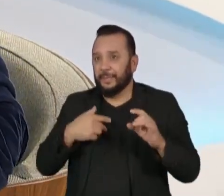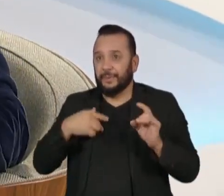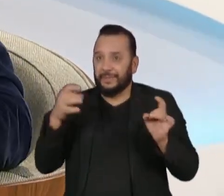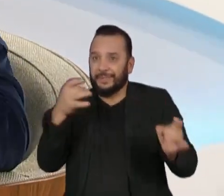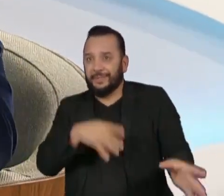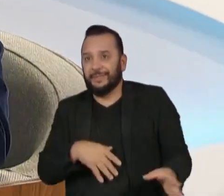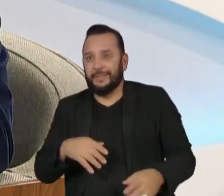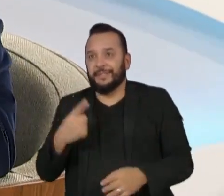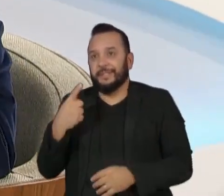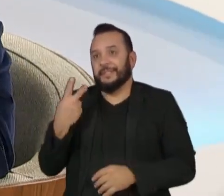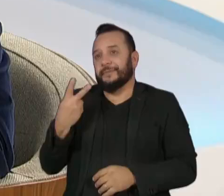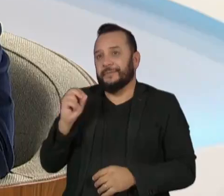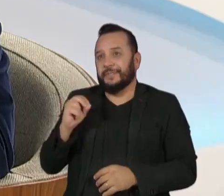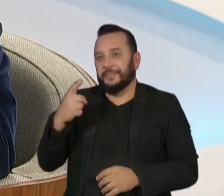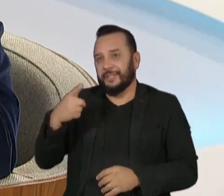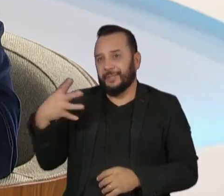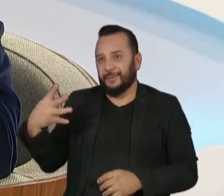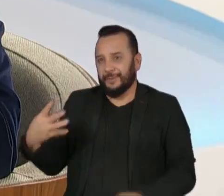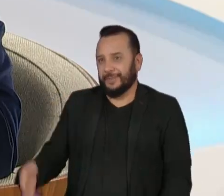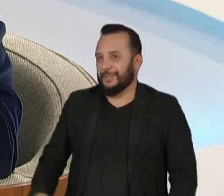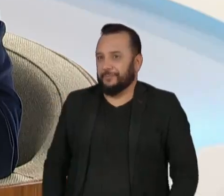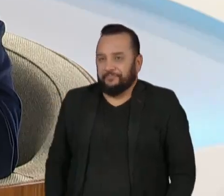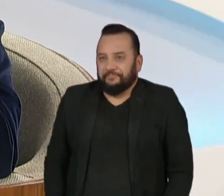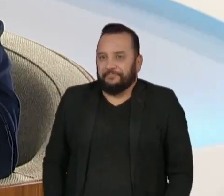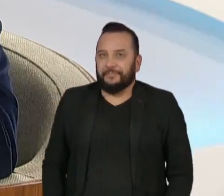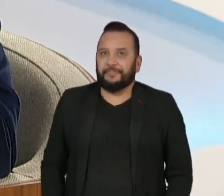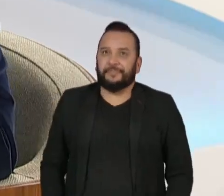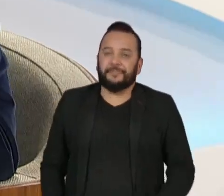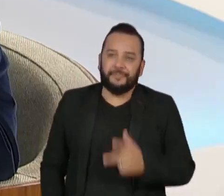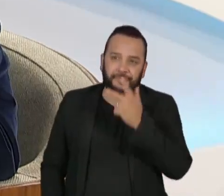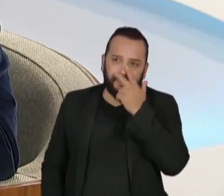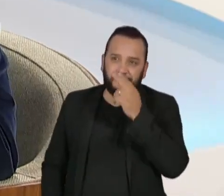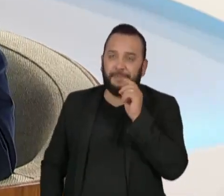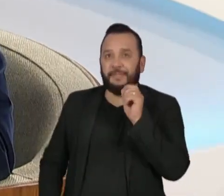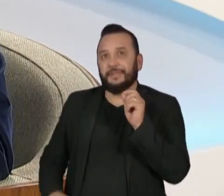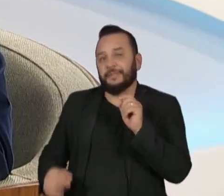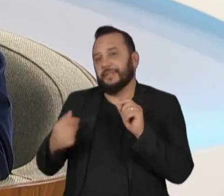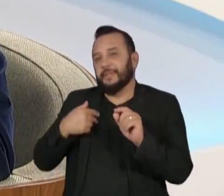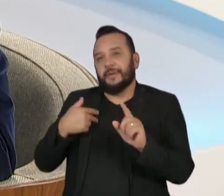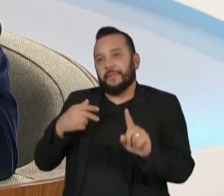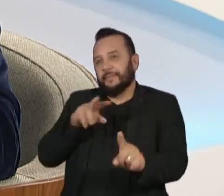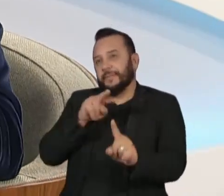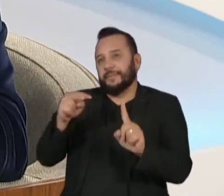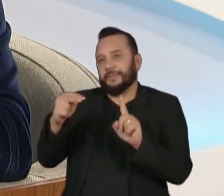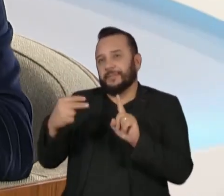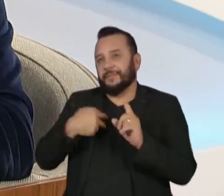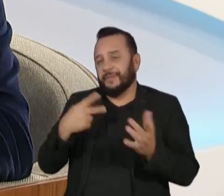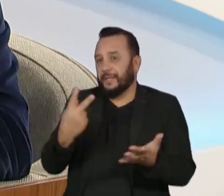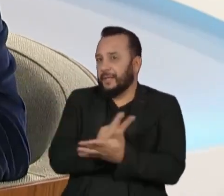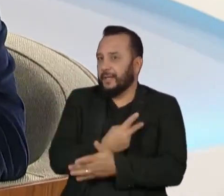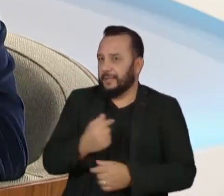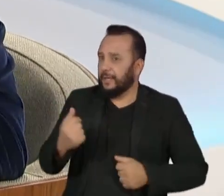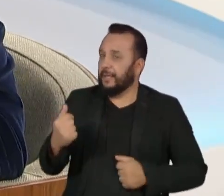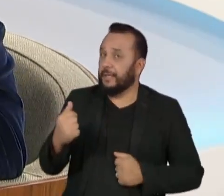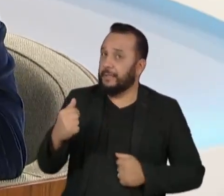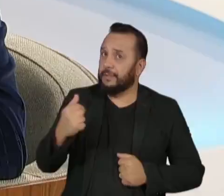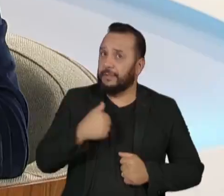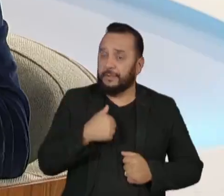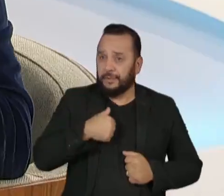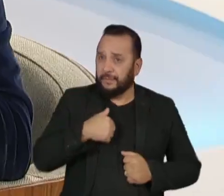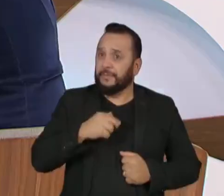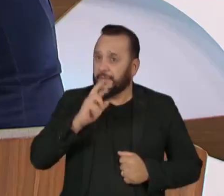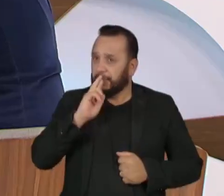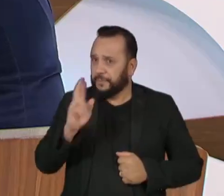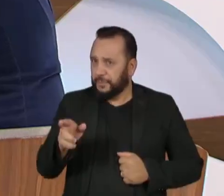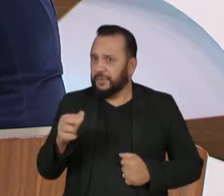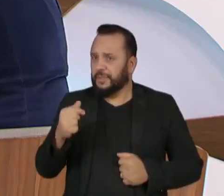2014, então, assim, eu acho que é uma visão muito enviesada. E eu não quero fugir de responder